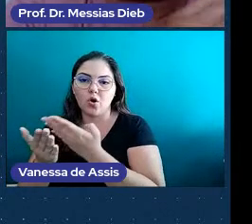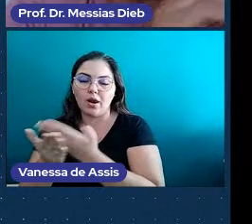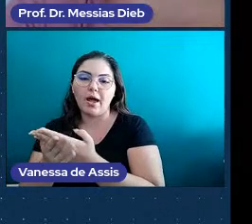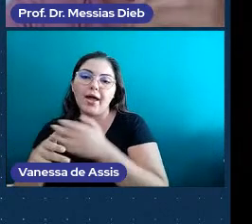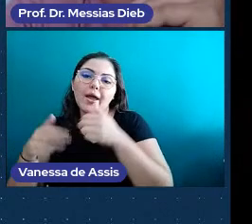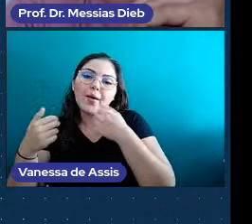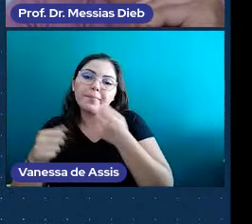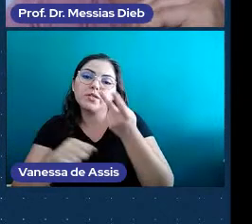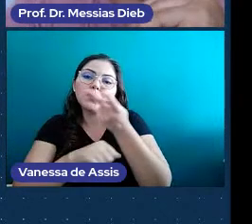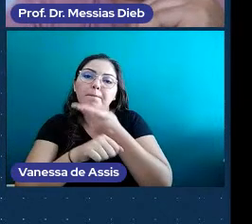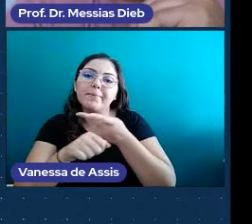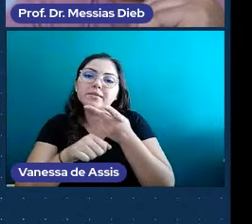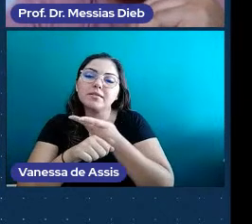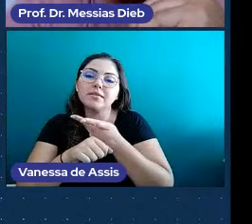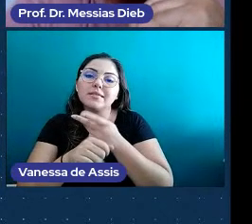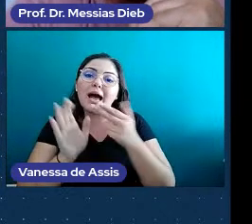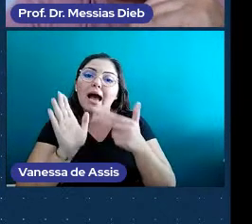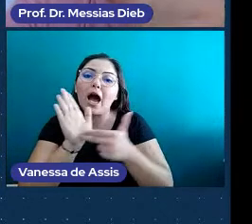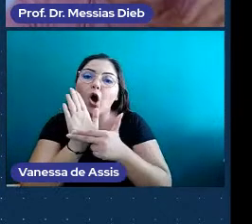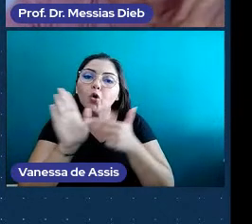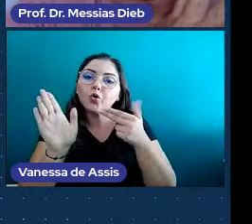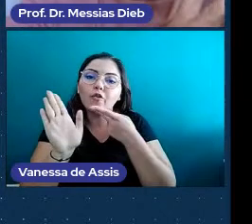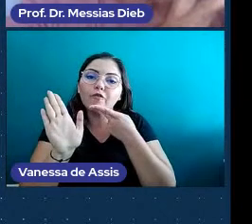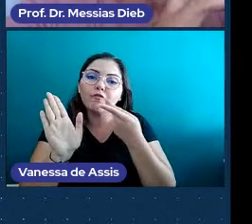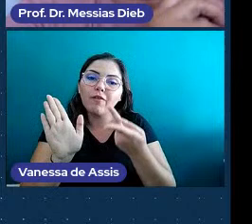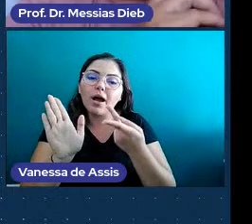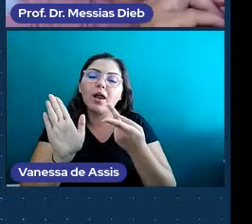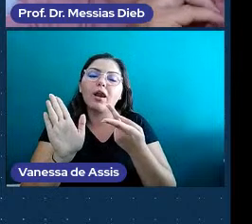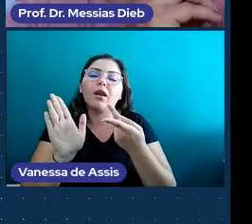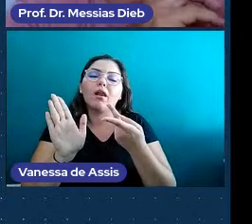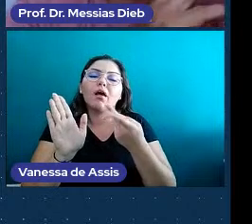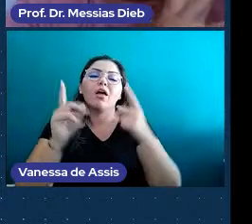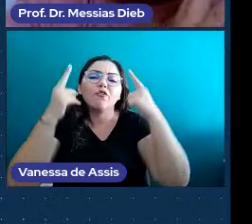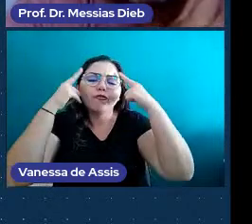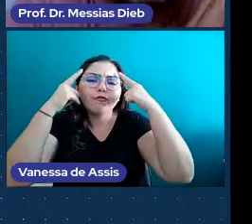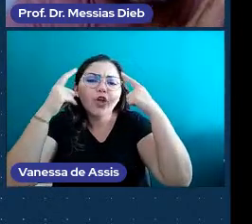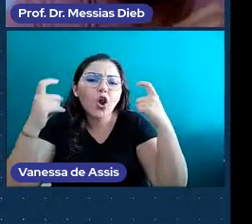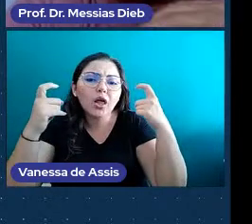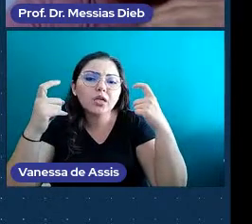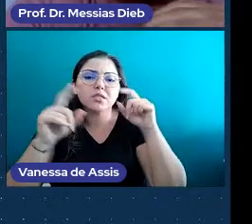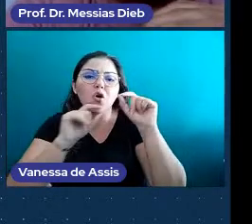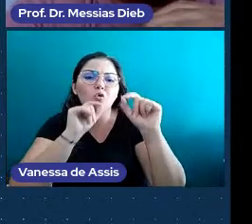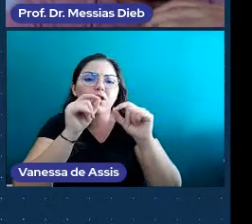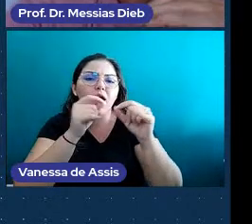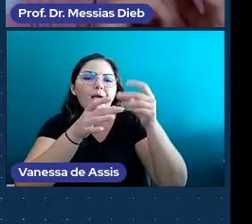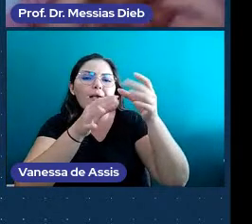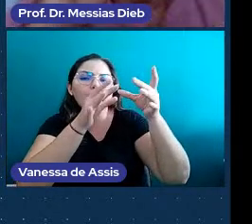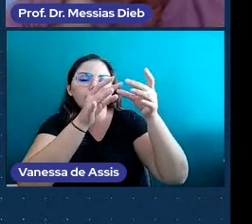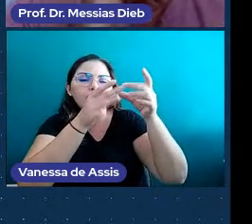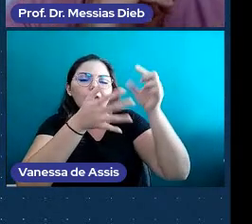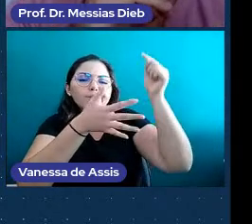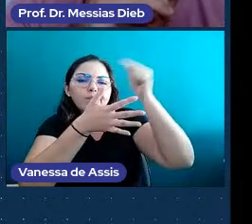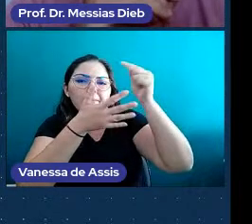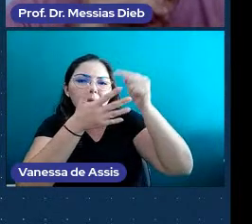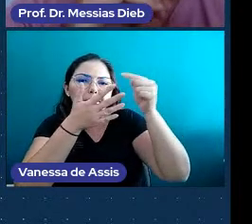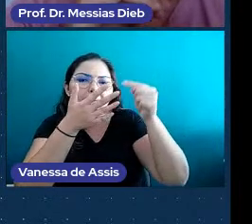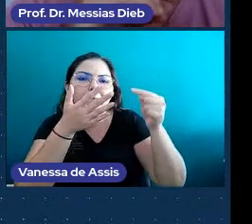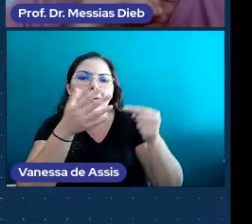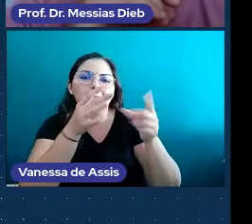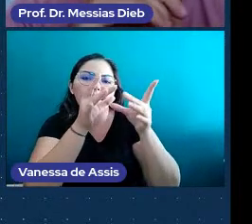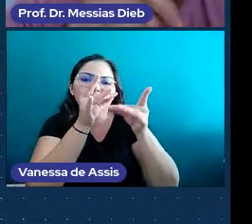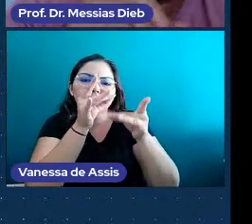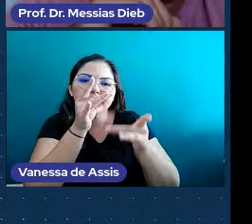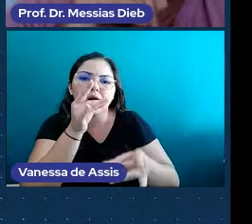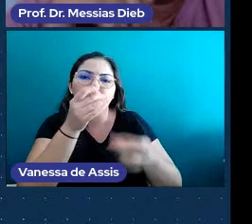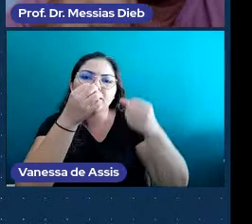No caso lá, eu dei o exemplo da violência simbólica, então eu tenho que buscar autores que tratem desse conceito, né? E aí, só